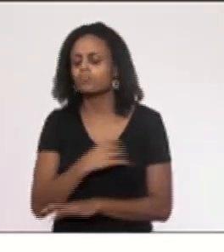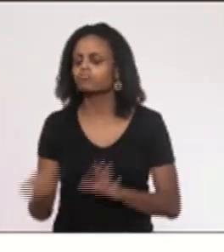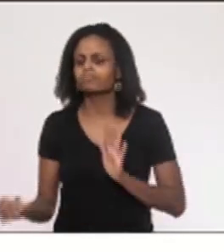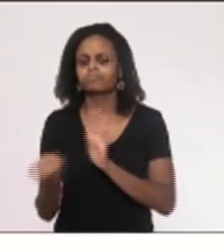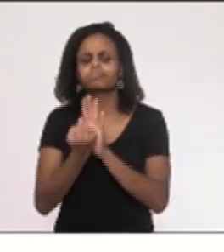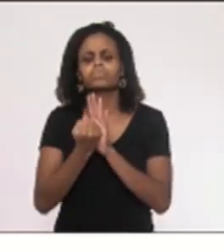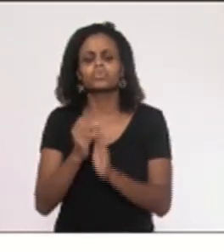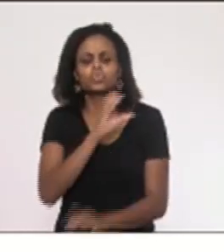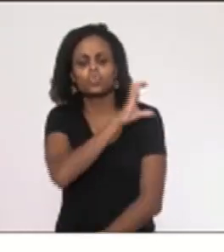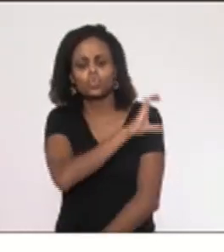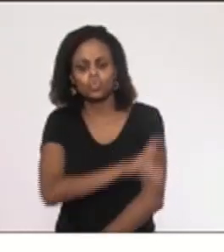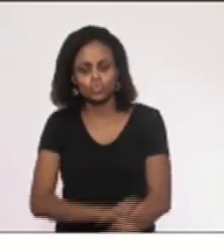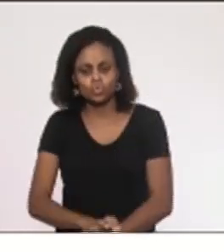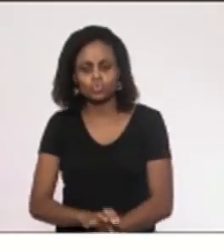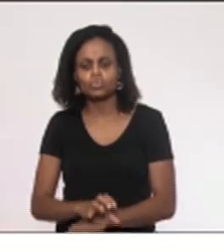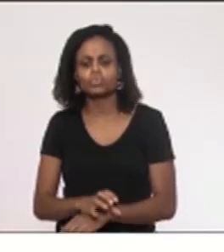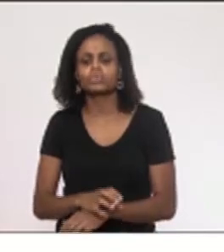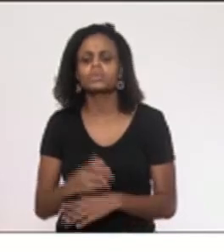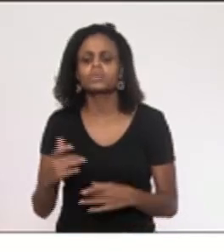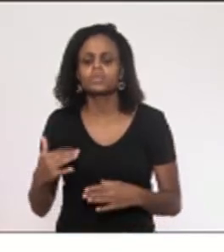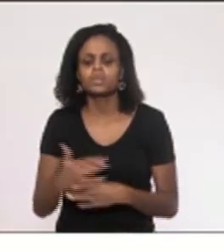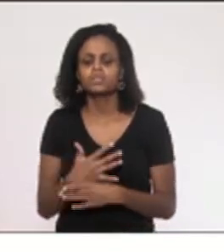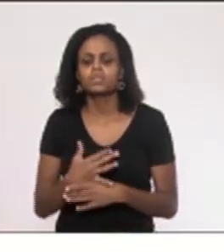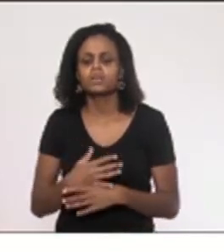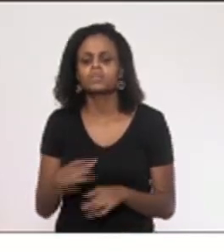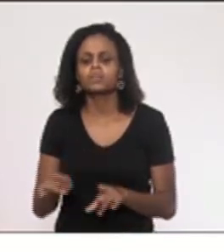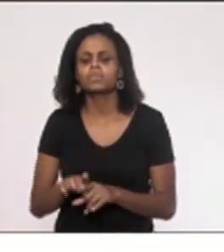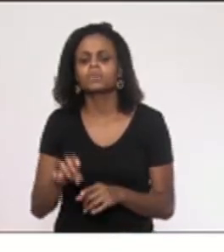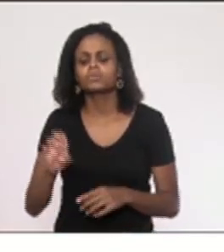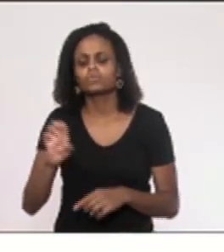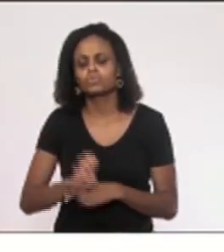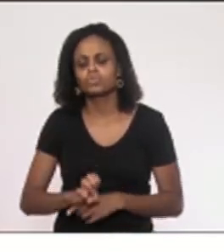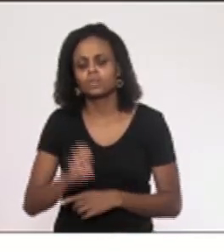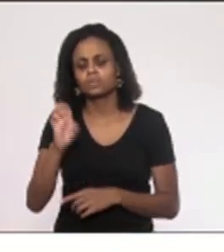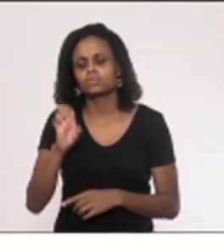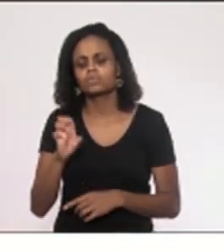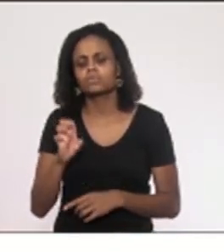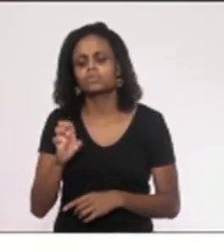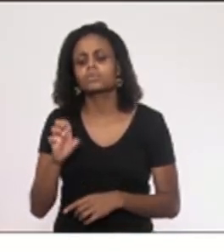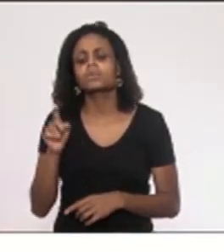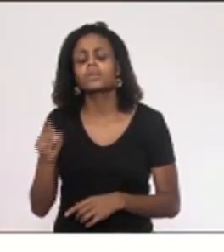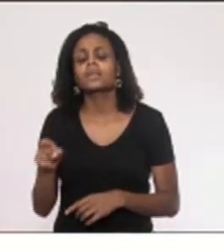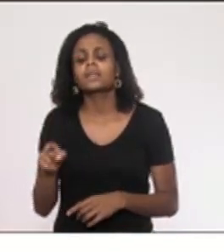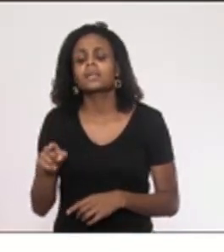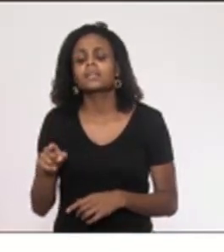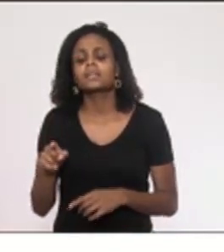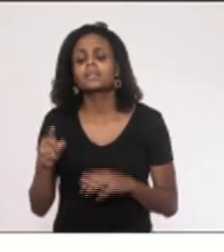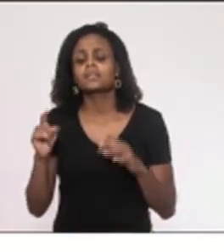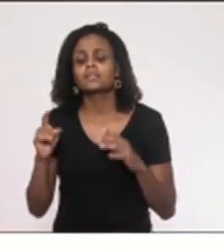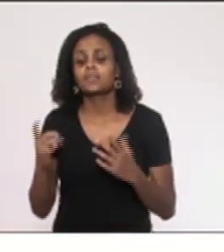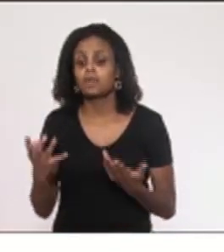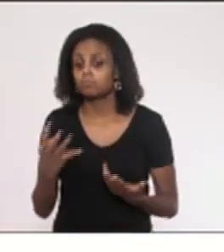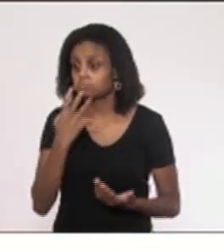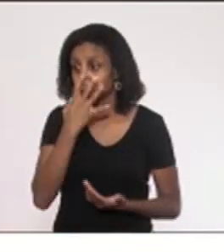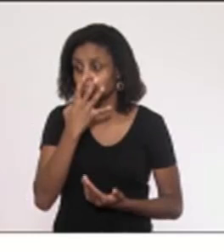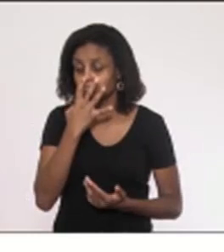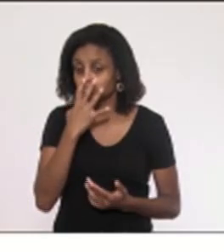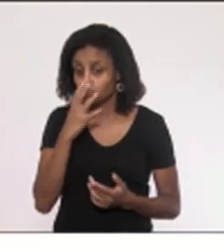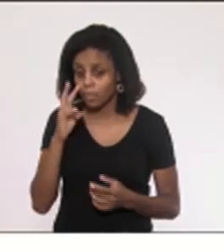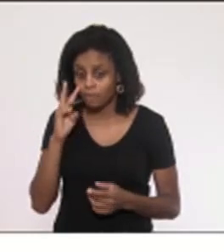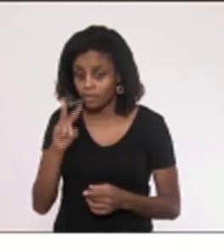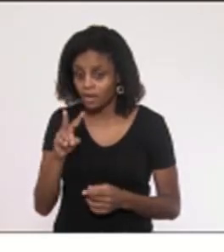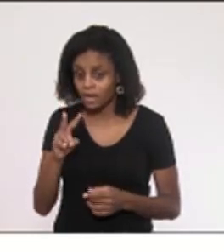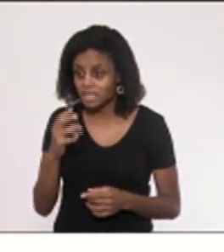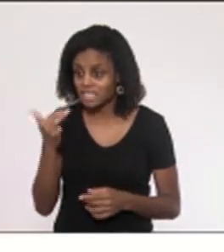cultura da cidade e do estado do Rio de Janeiro, que está, pasmem, há